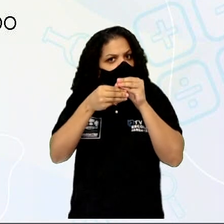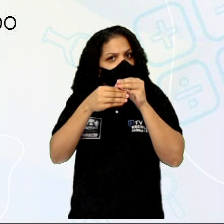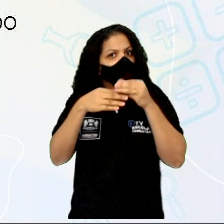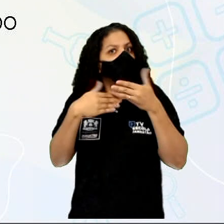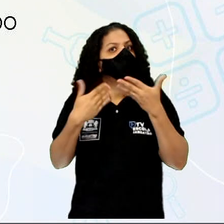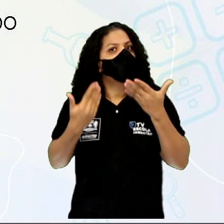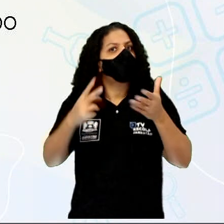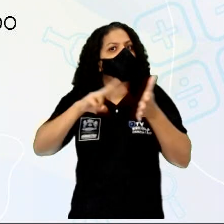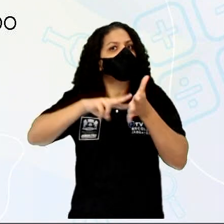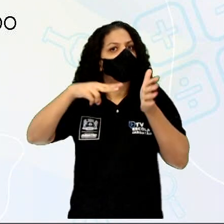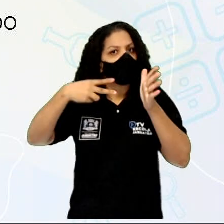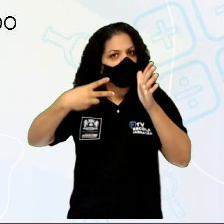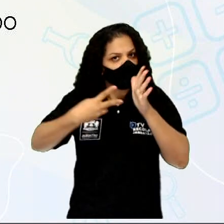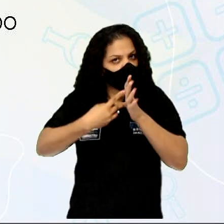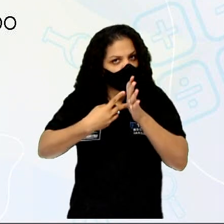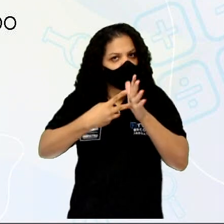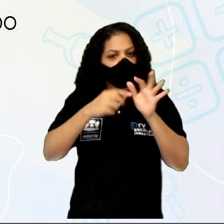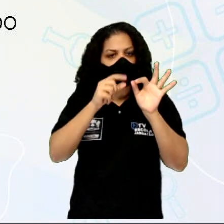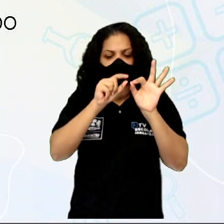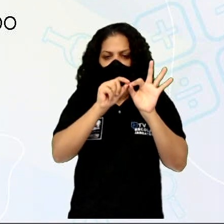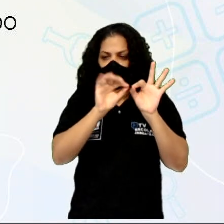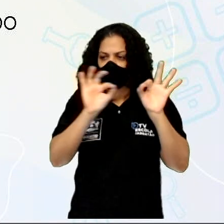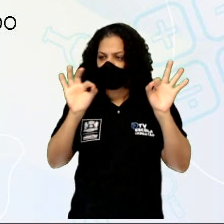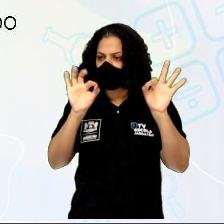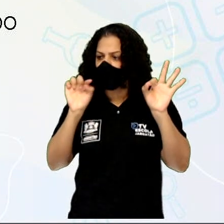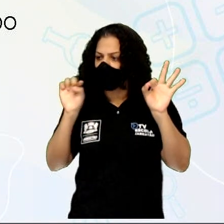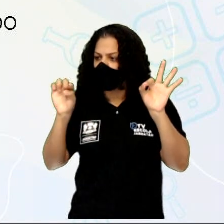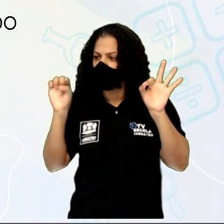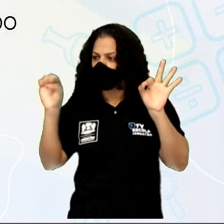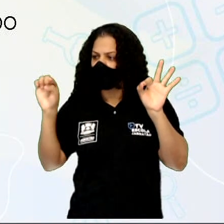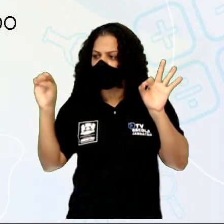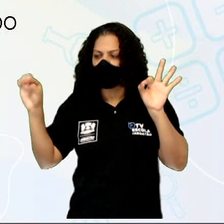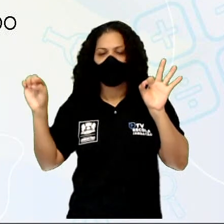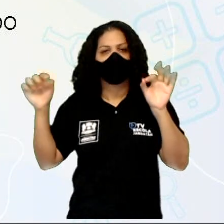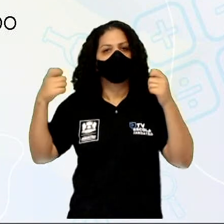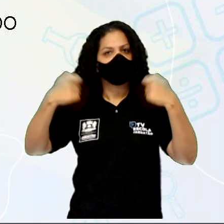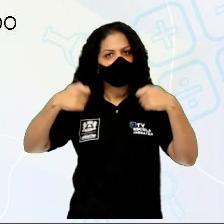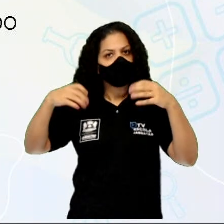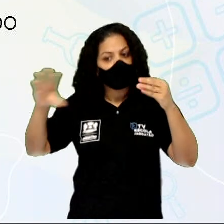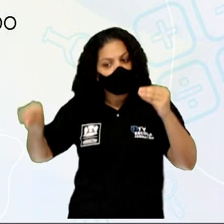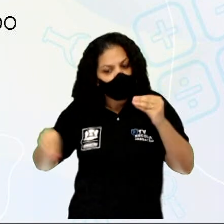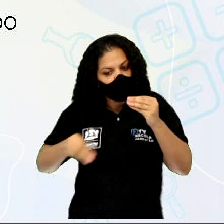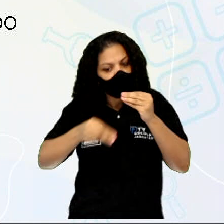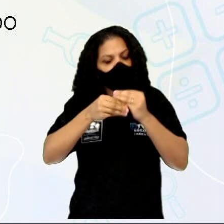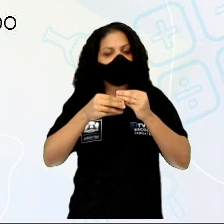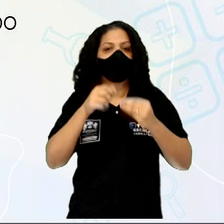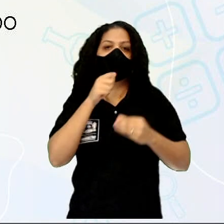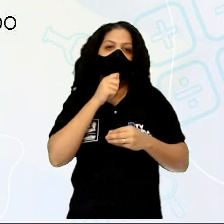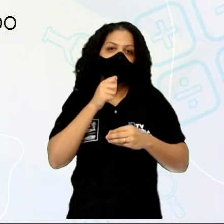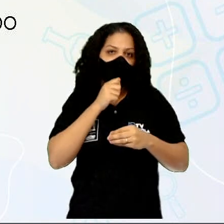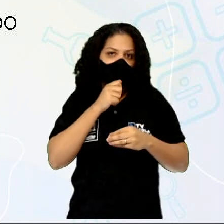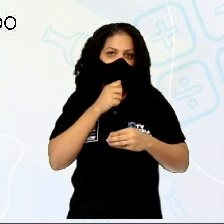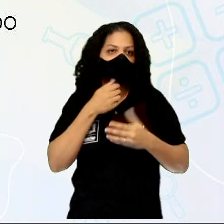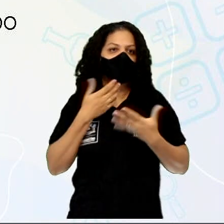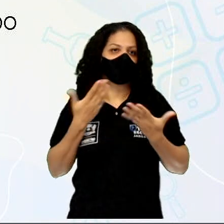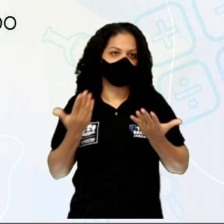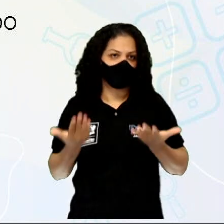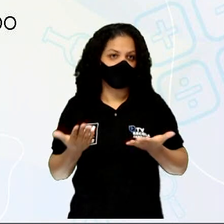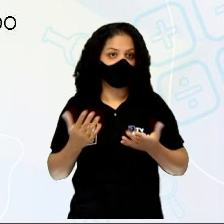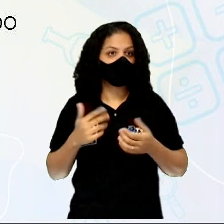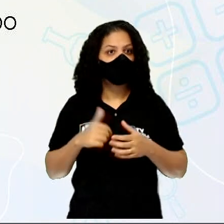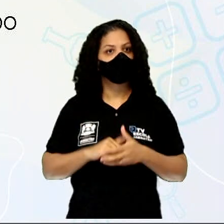alguma coisa ainda precisa ser dita. Nós vamos usar as reticências. A última frase